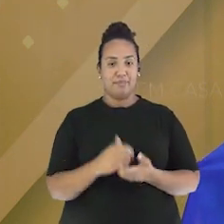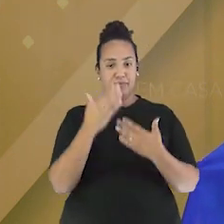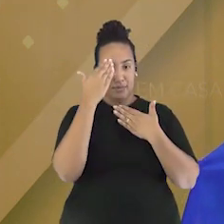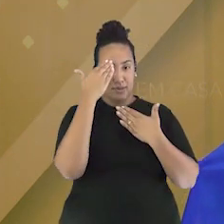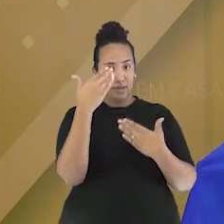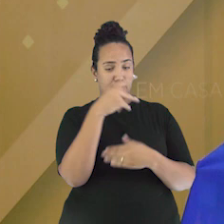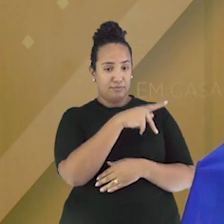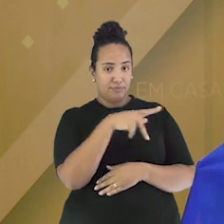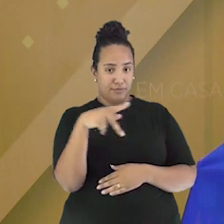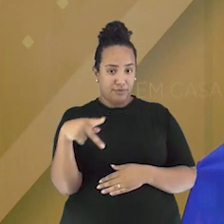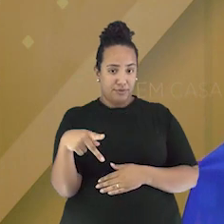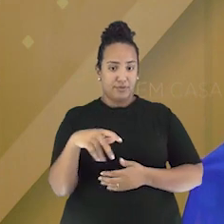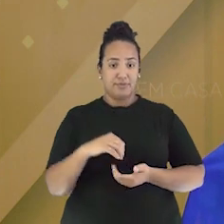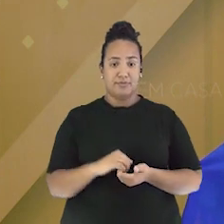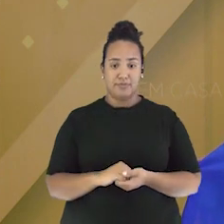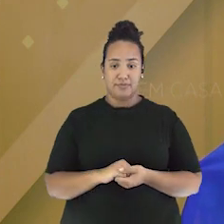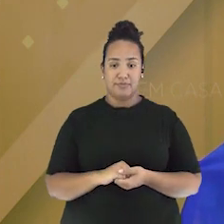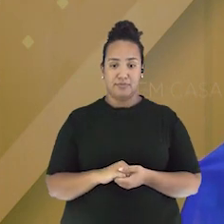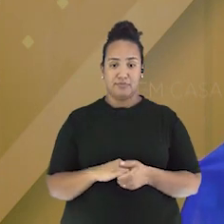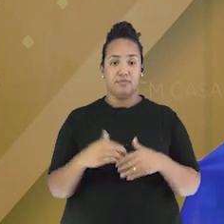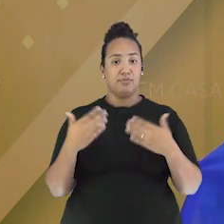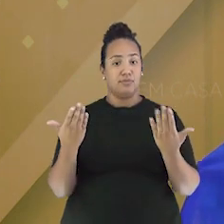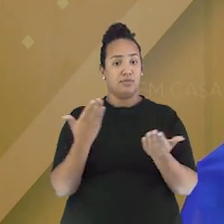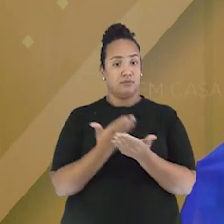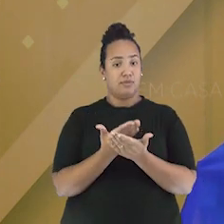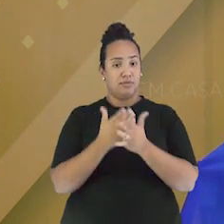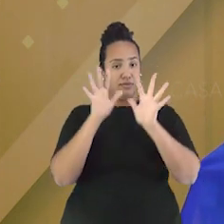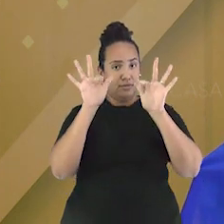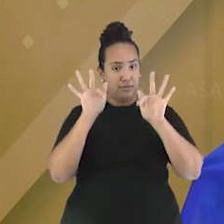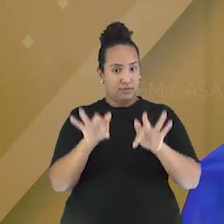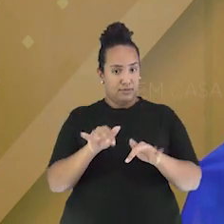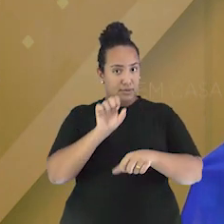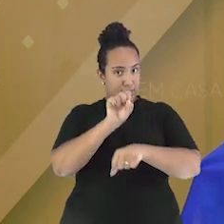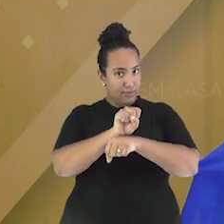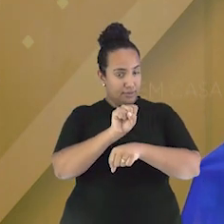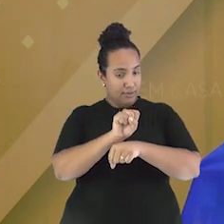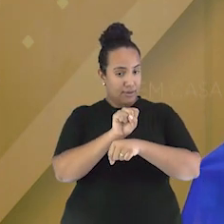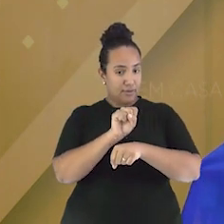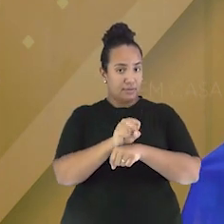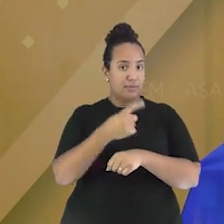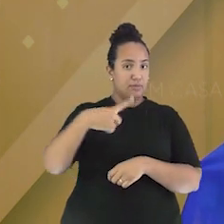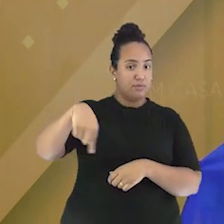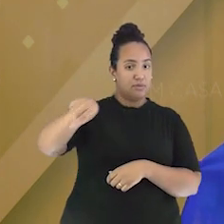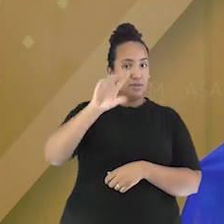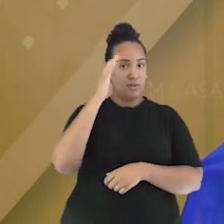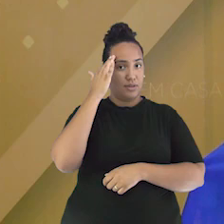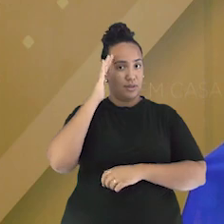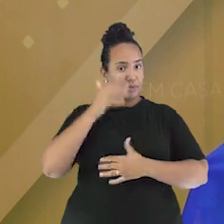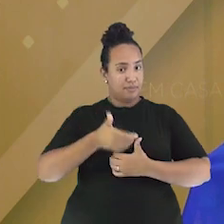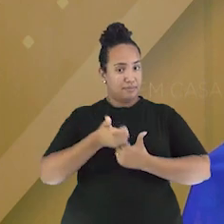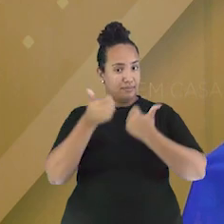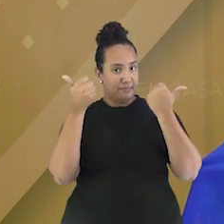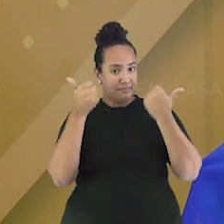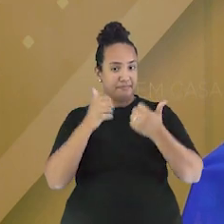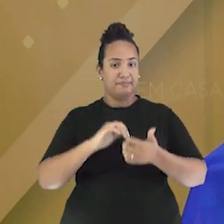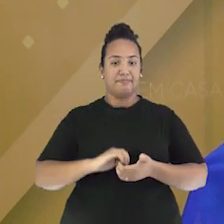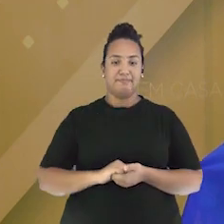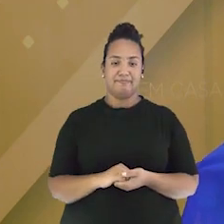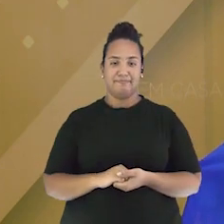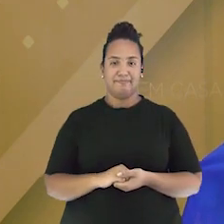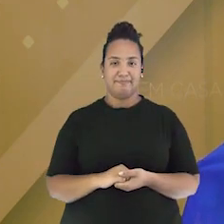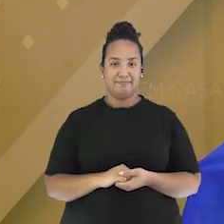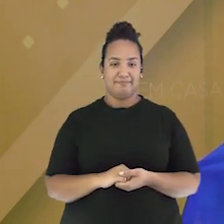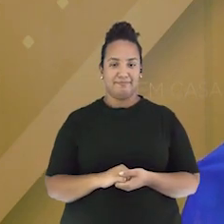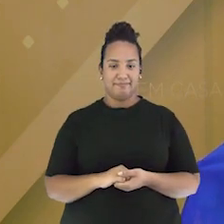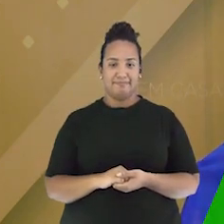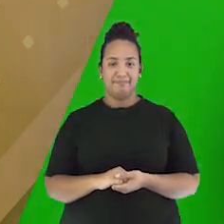Galera, vou agradecer o professor Stefano. E vamos finalizar a nossa aula. Então, fica aí comigo para a gente entender melhor esse